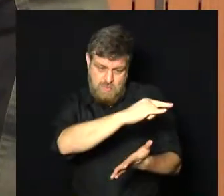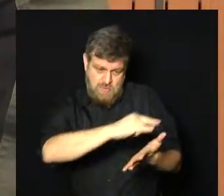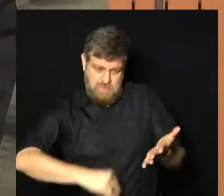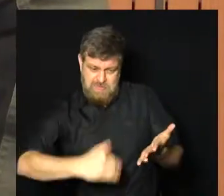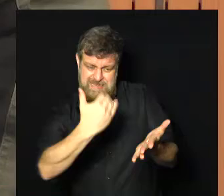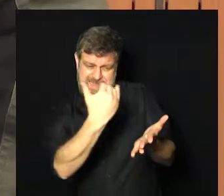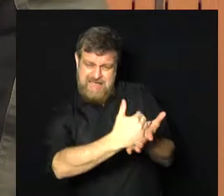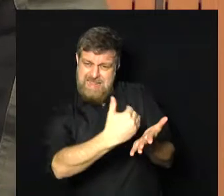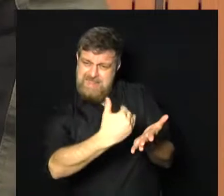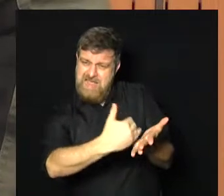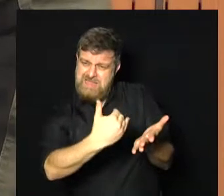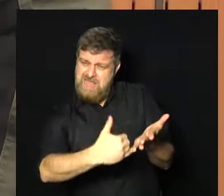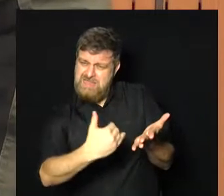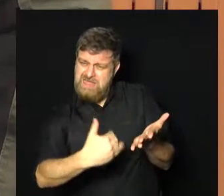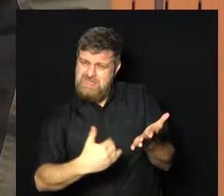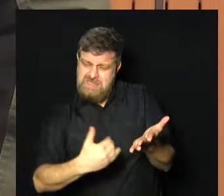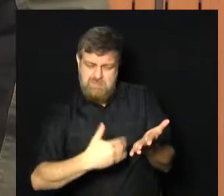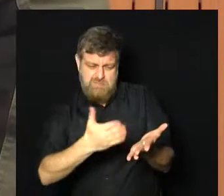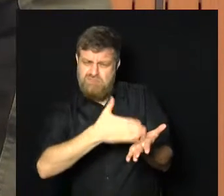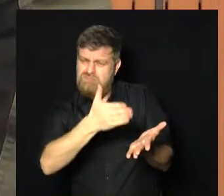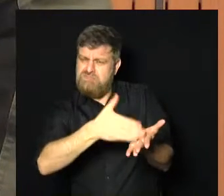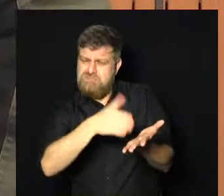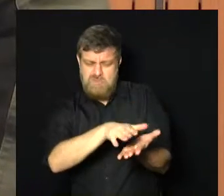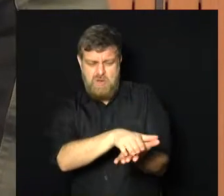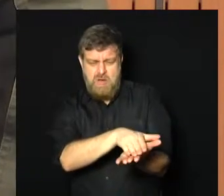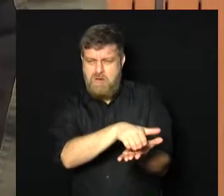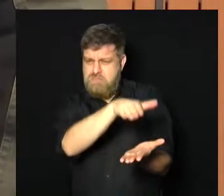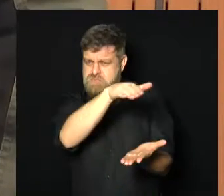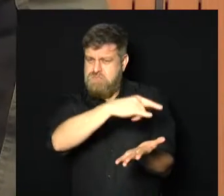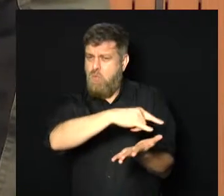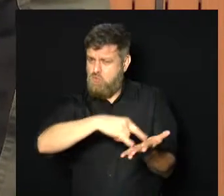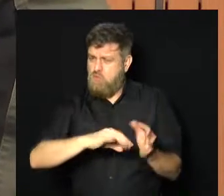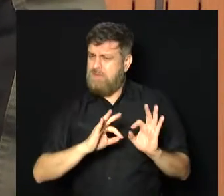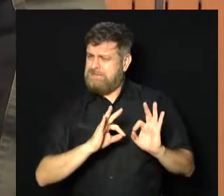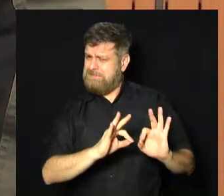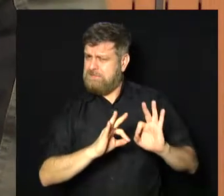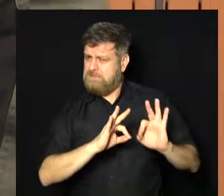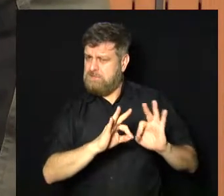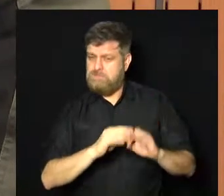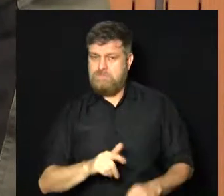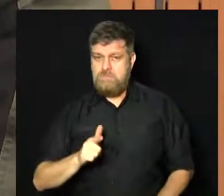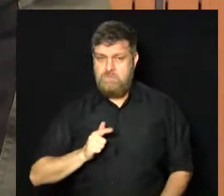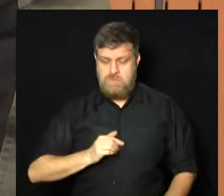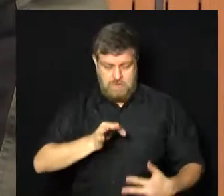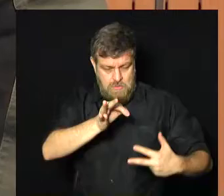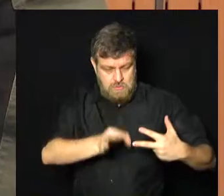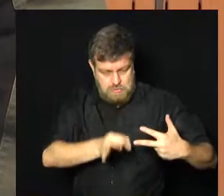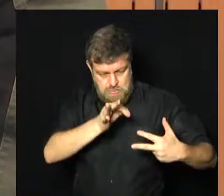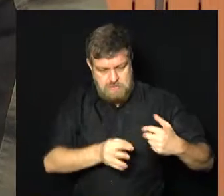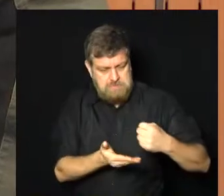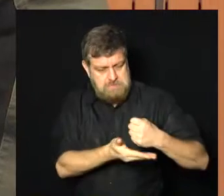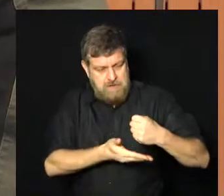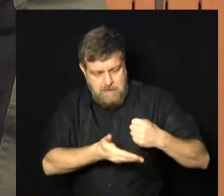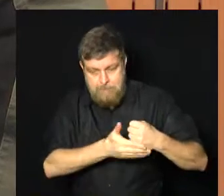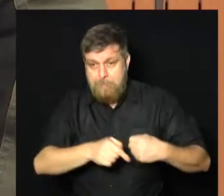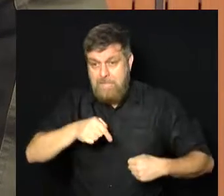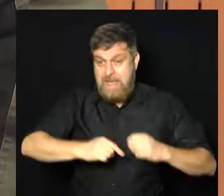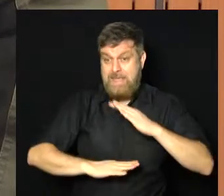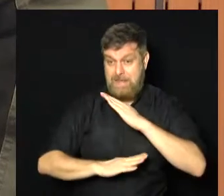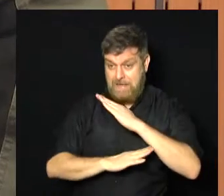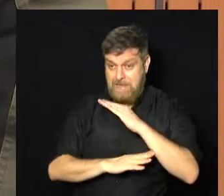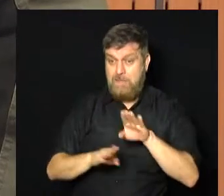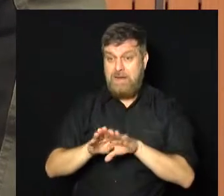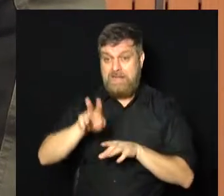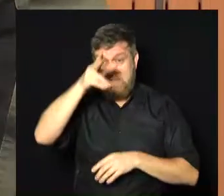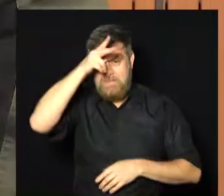dizer assim, de tão bem elaborado, né, muito consistente, politicamente e juridicamente, tanto aqui na Câmara como na